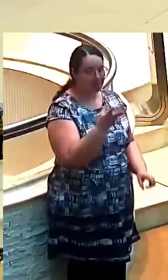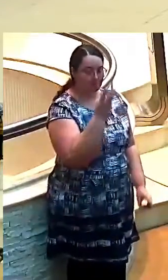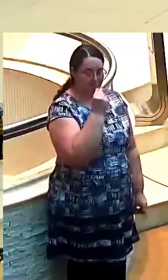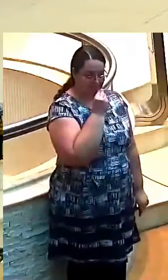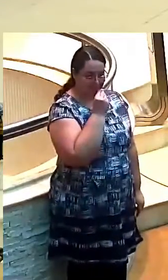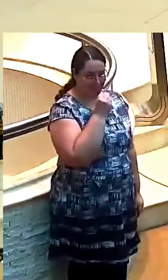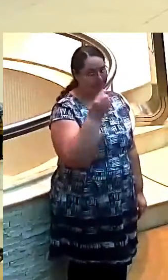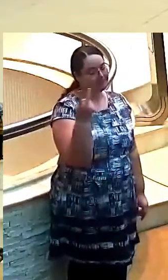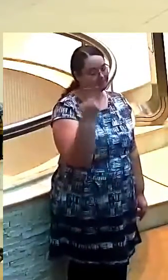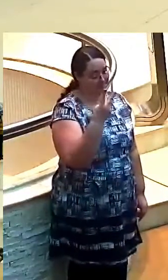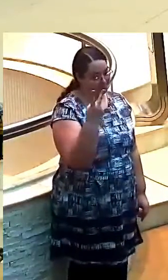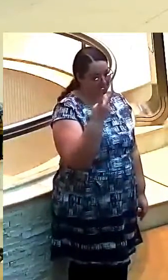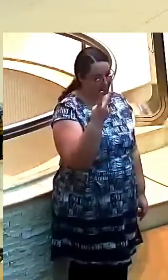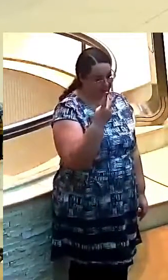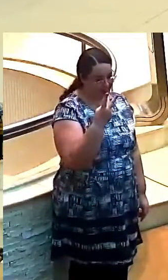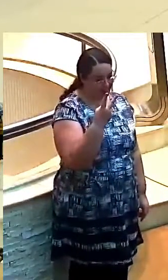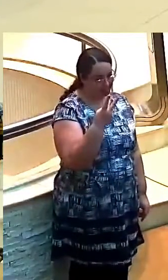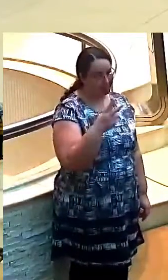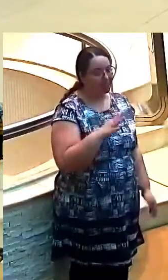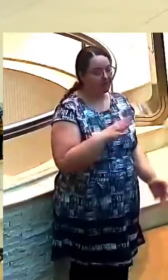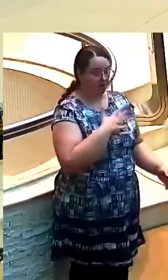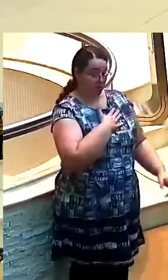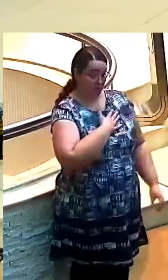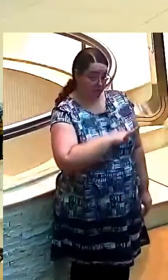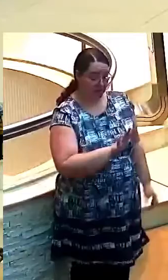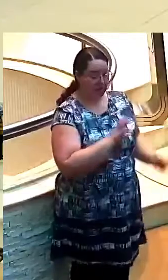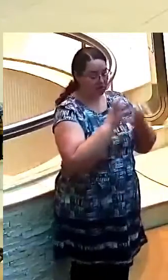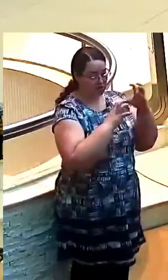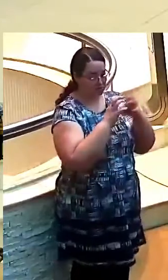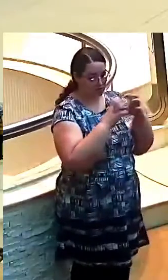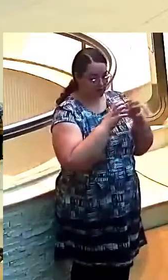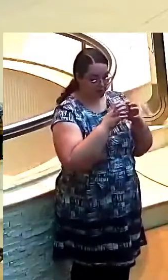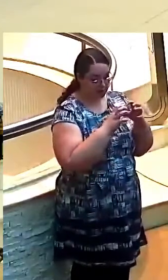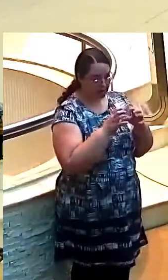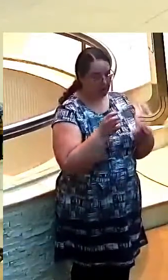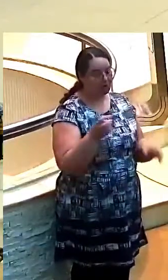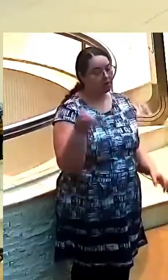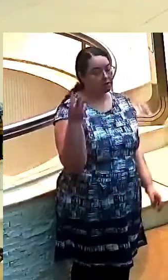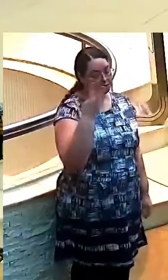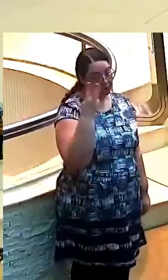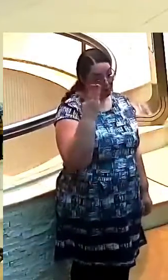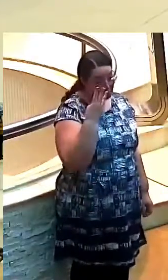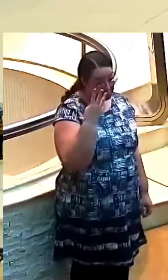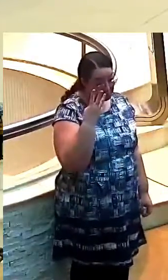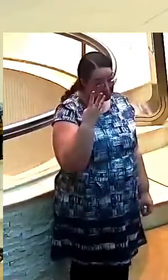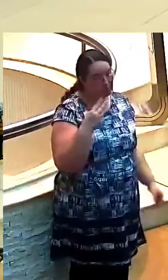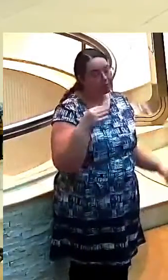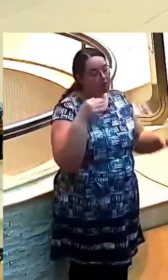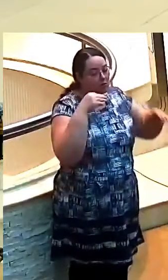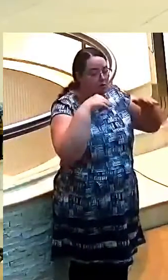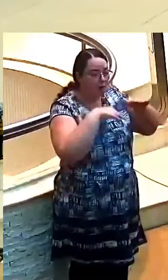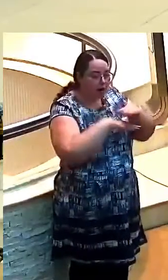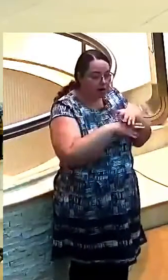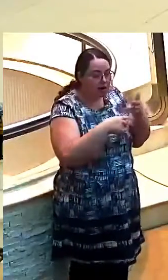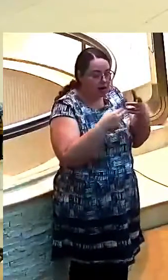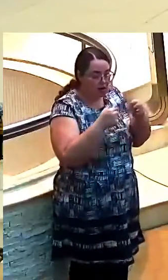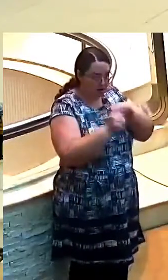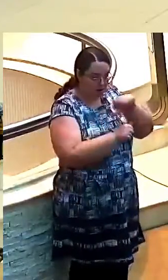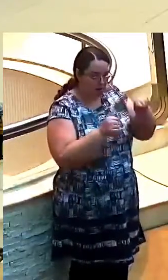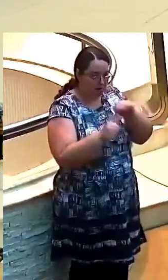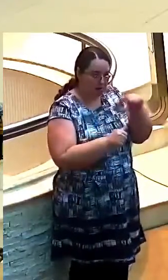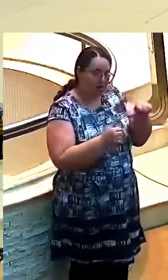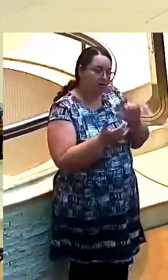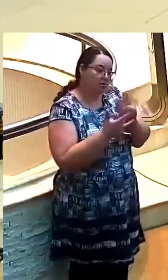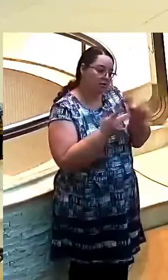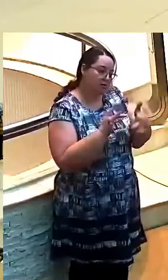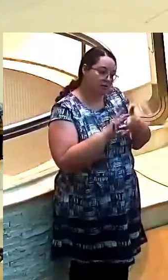para que vos torneis, inculpáveis, irrepreensíveis, preservando o que ele já fez, na sua vida, a palavra da vida,